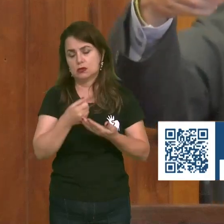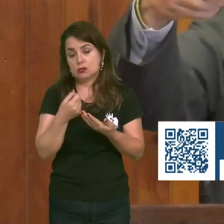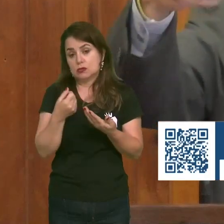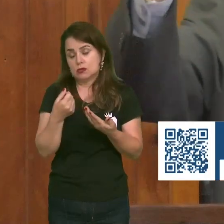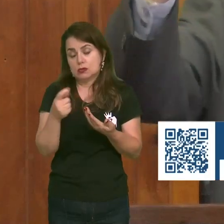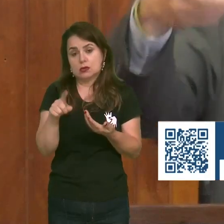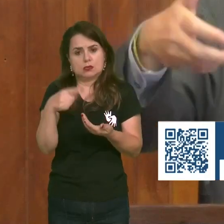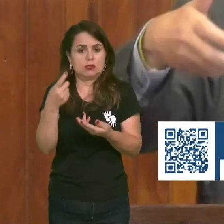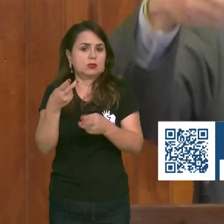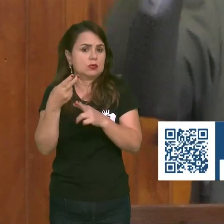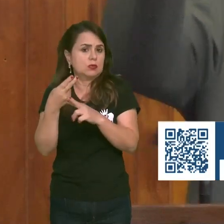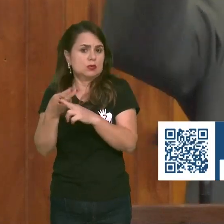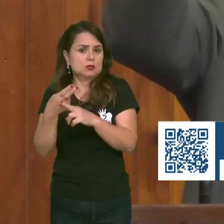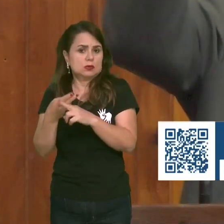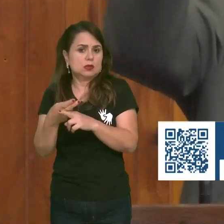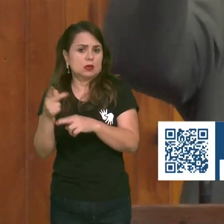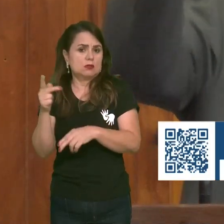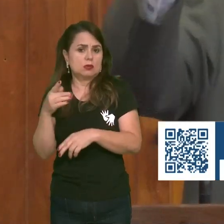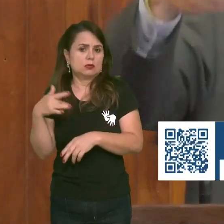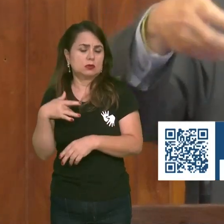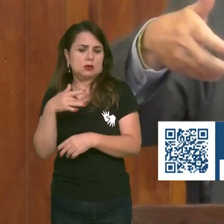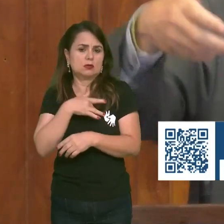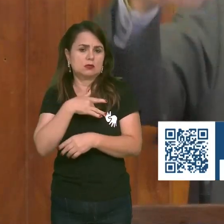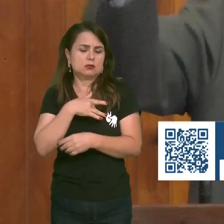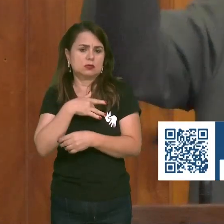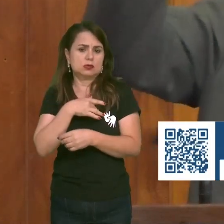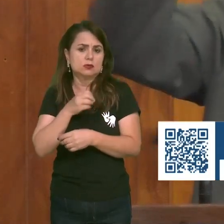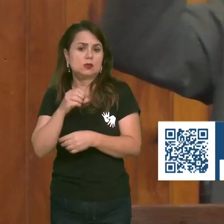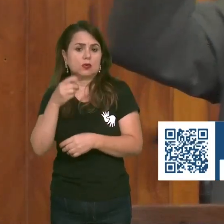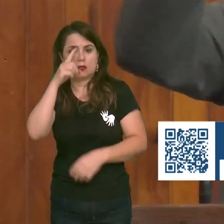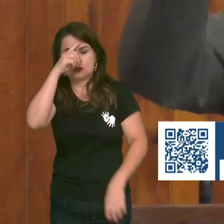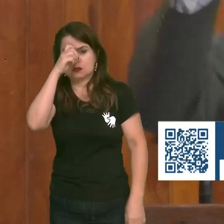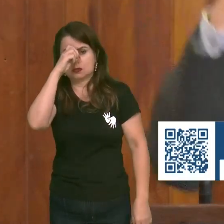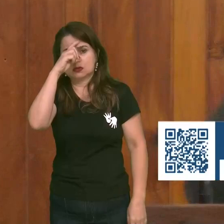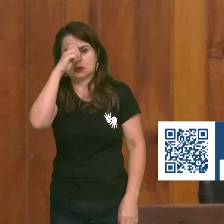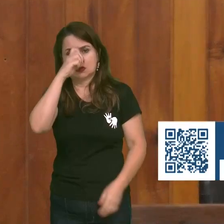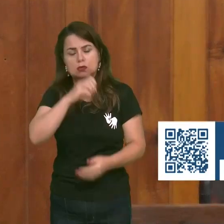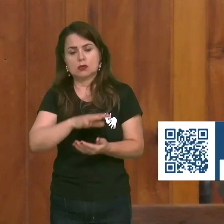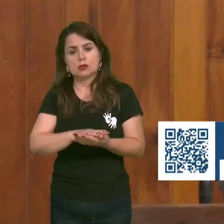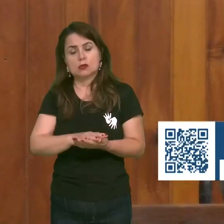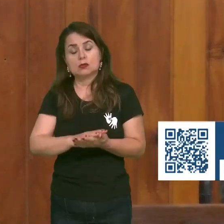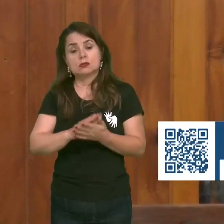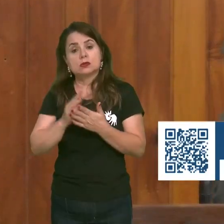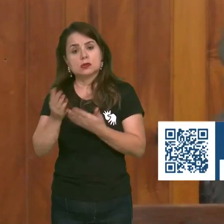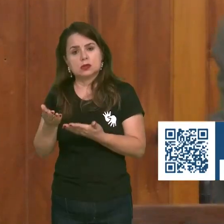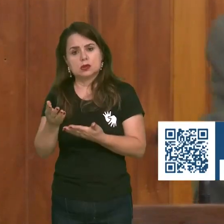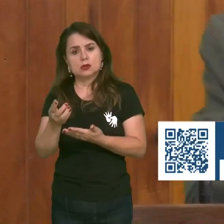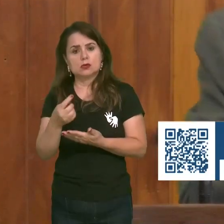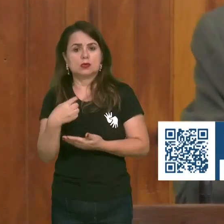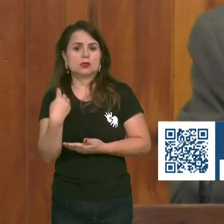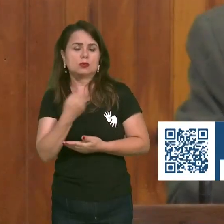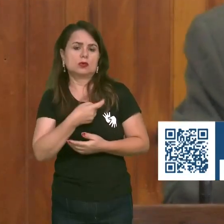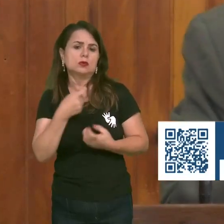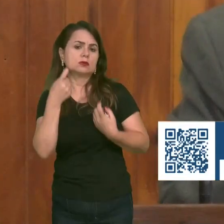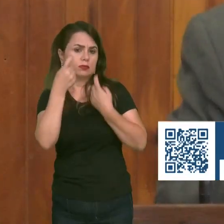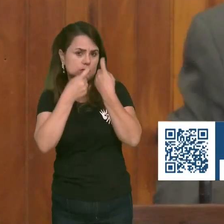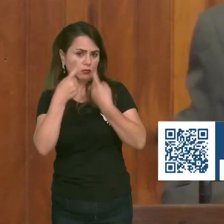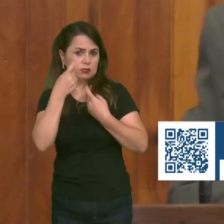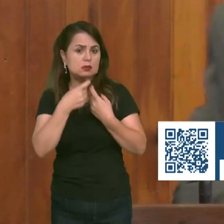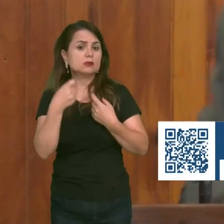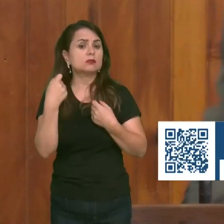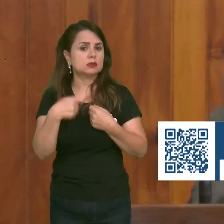um poço de saúde seja necessário o atendimento no hospital enfim nós devemos nos preocupar com